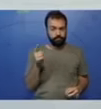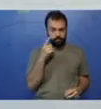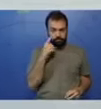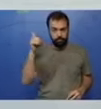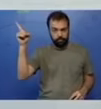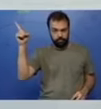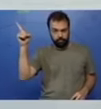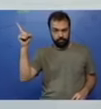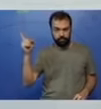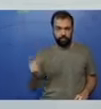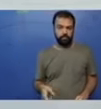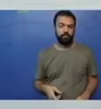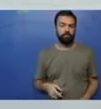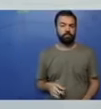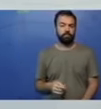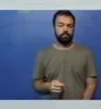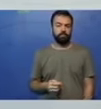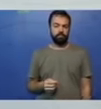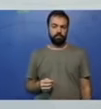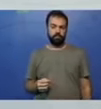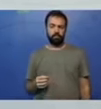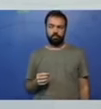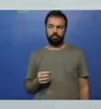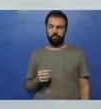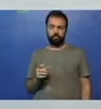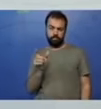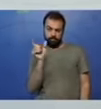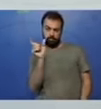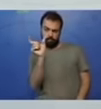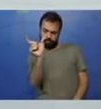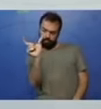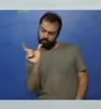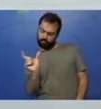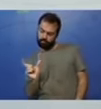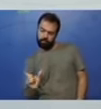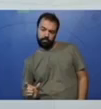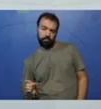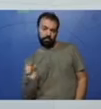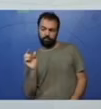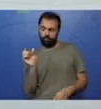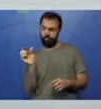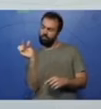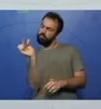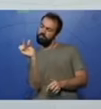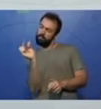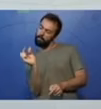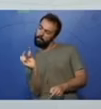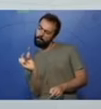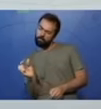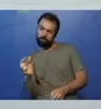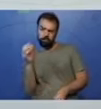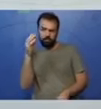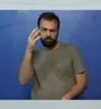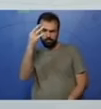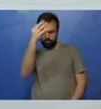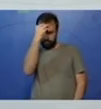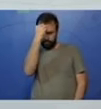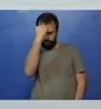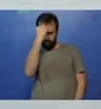um recurso na mnemônica que nós podemos pegar partes da palavra e criar uma outra para facilitar a